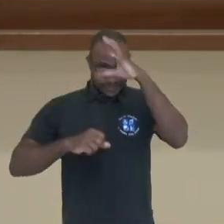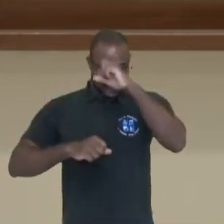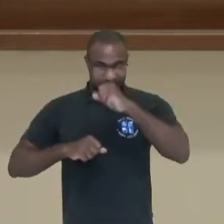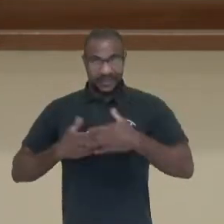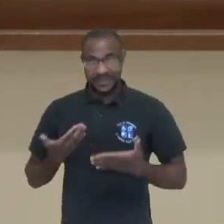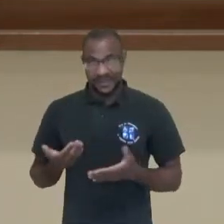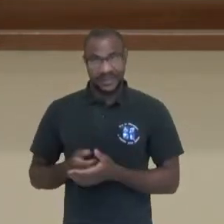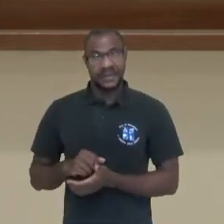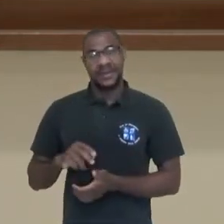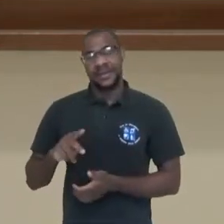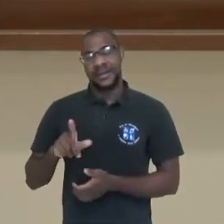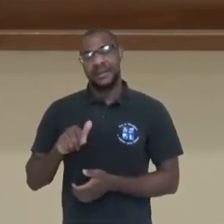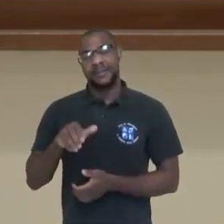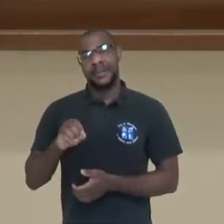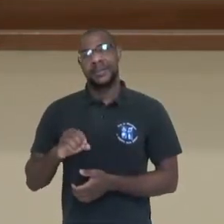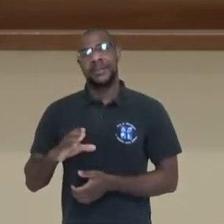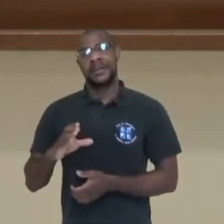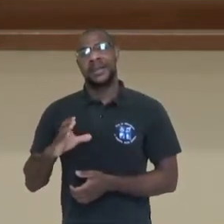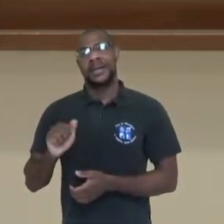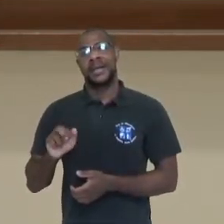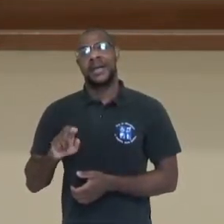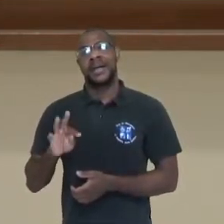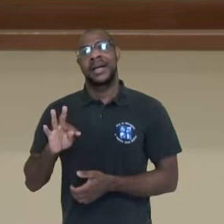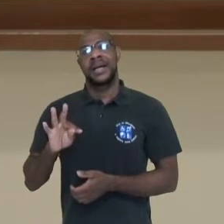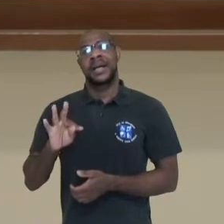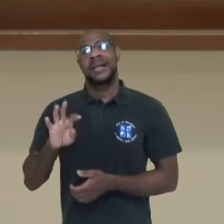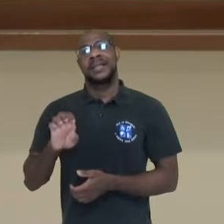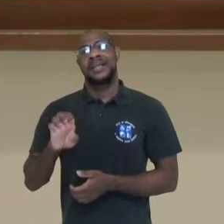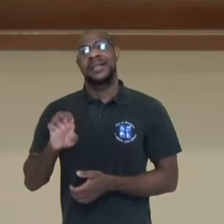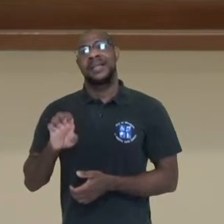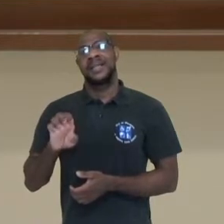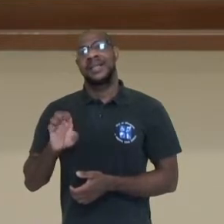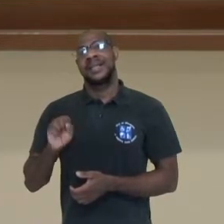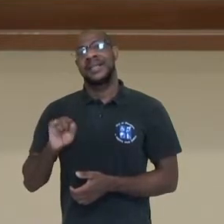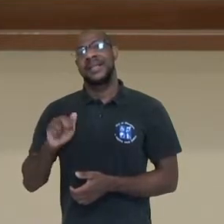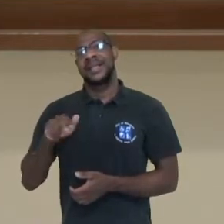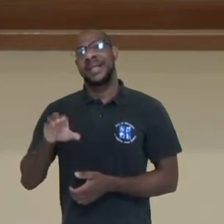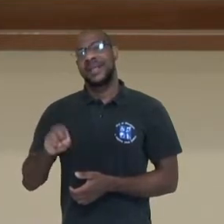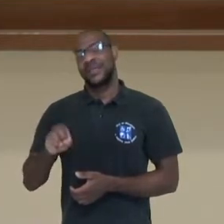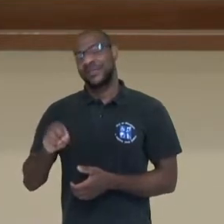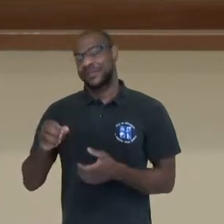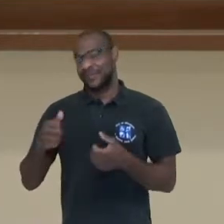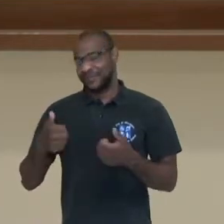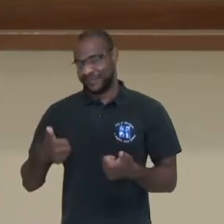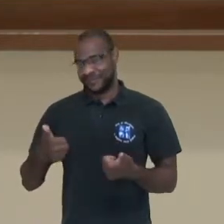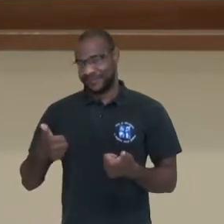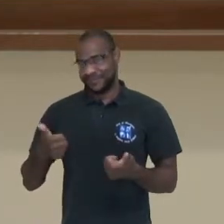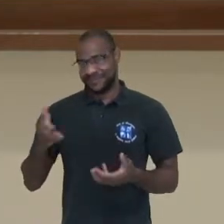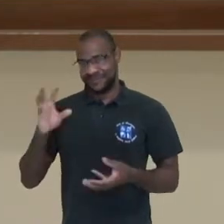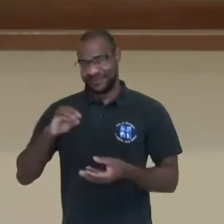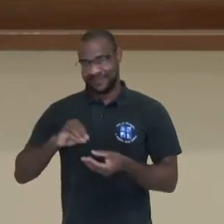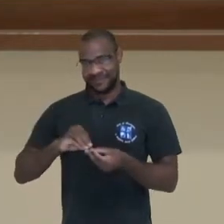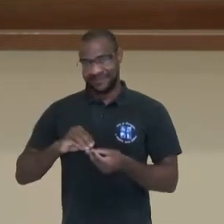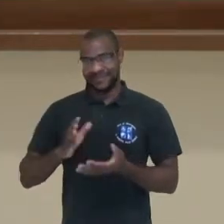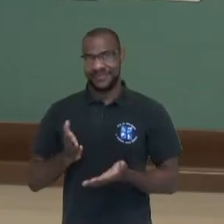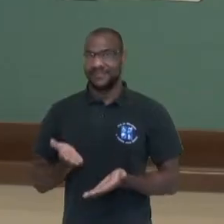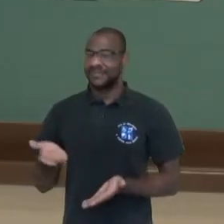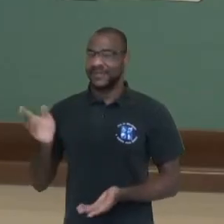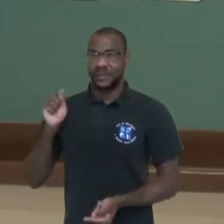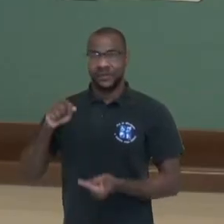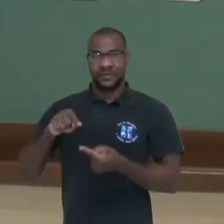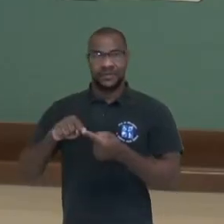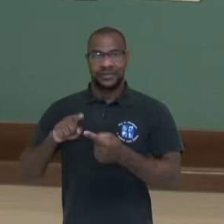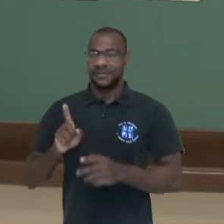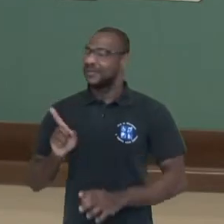Tudo a ver, né? Felicidade, plano cartesiano. Fechou? Você não acha? Já vai achar, já vai. Olha aqui,